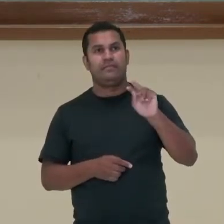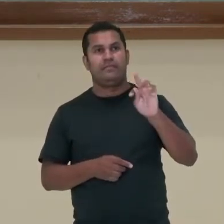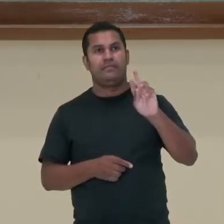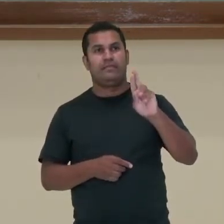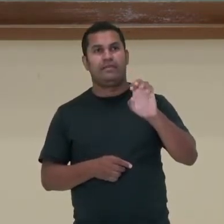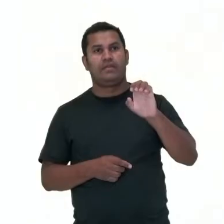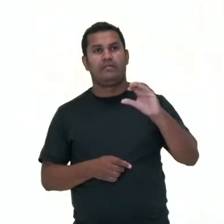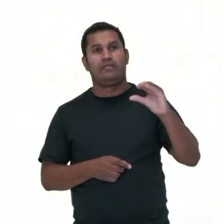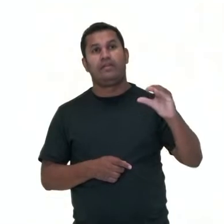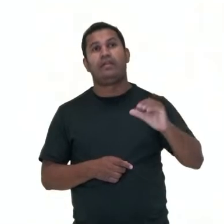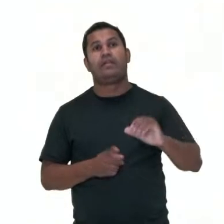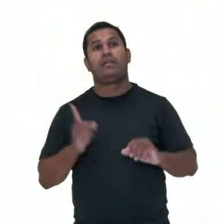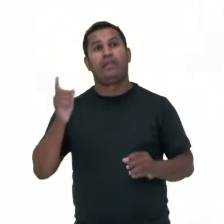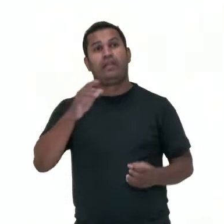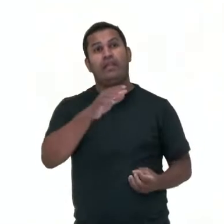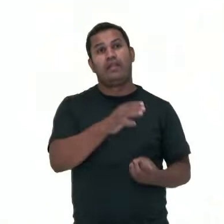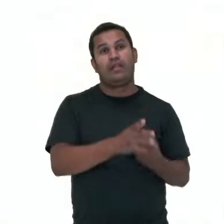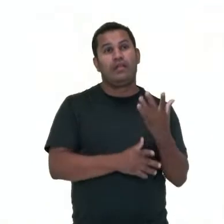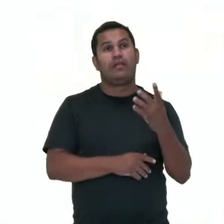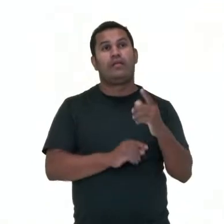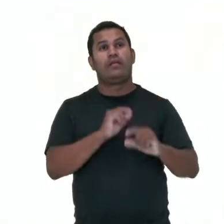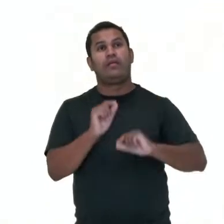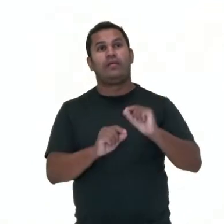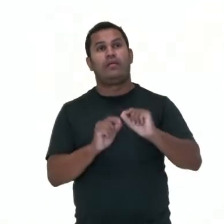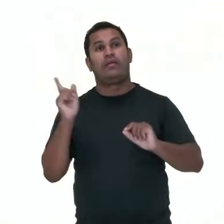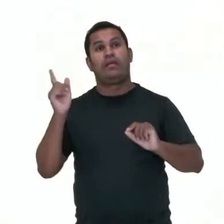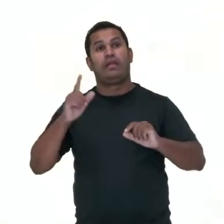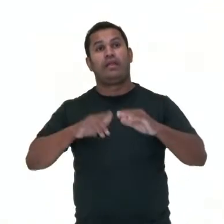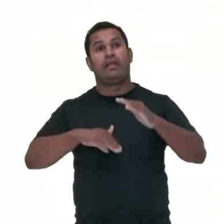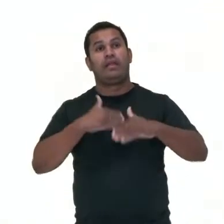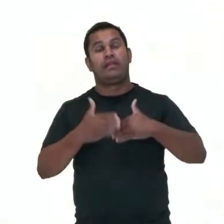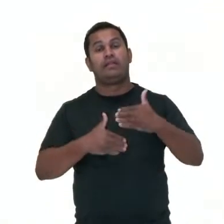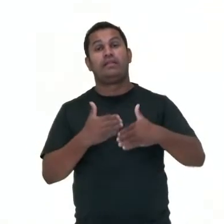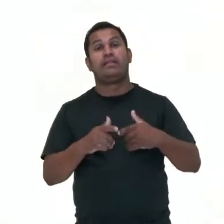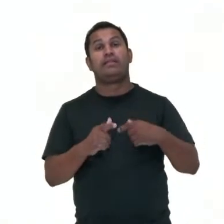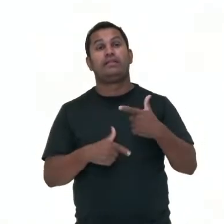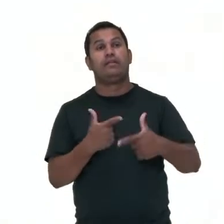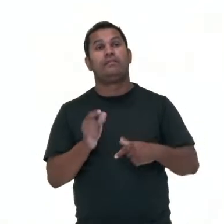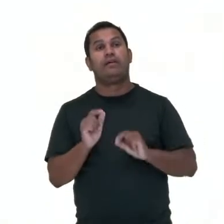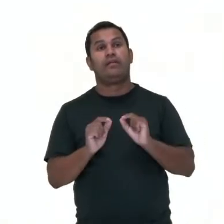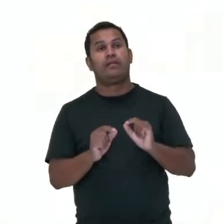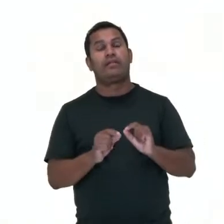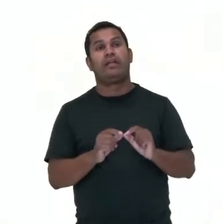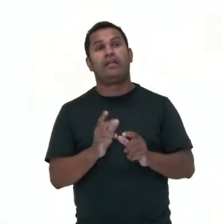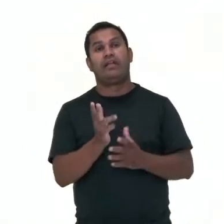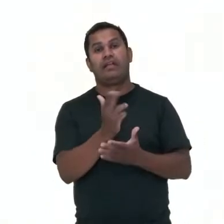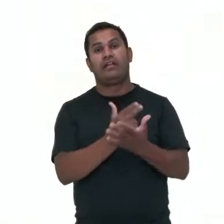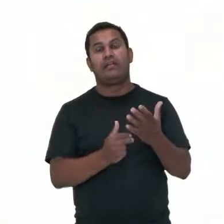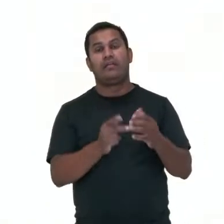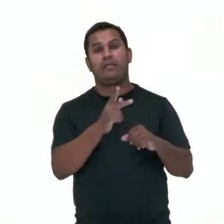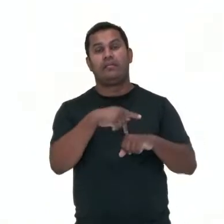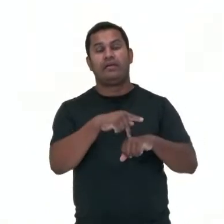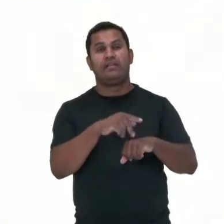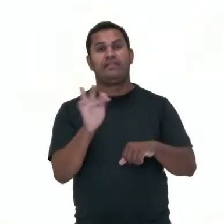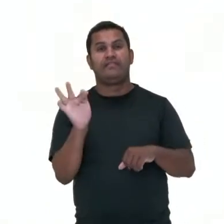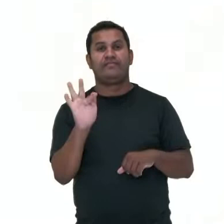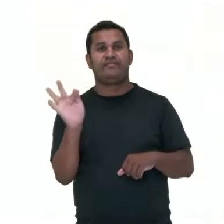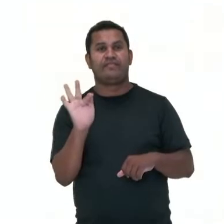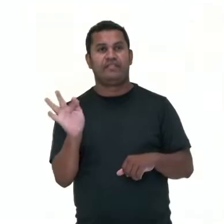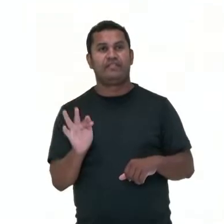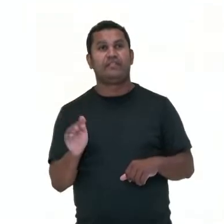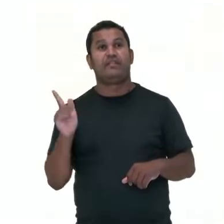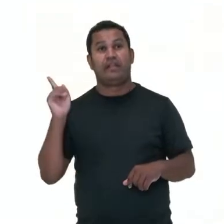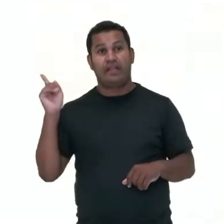36 anos somente. Foi pintor e litógrafo francês boêmio, retratou seus quadros a vida noturna francesa, principalmente Moulin Rouge, que foi